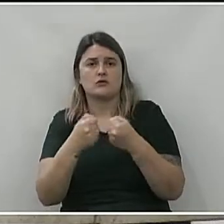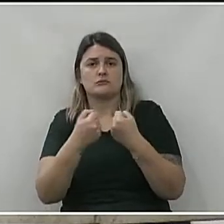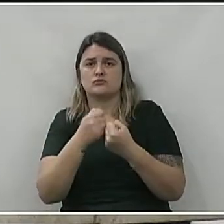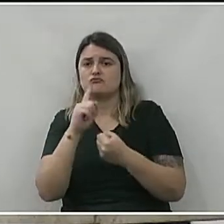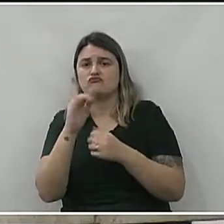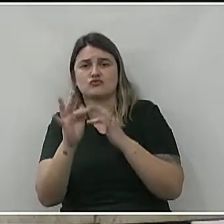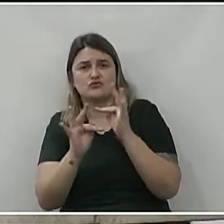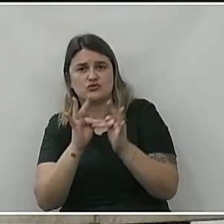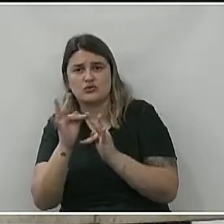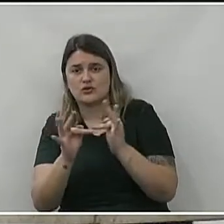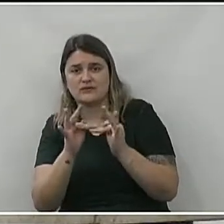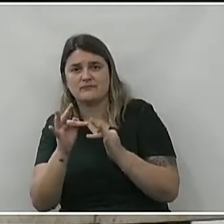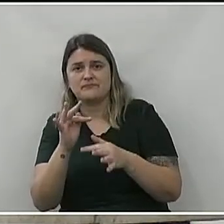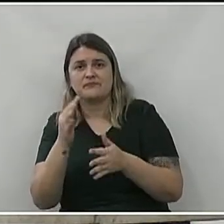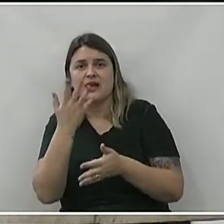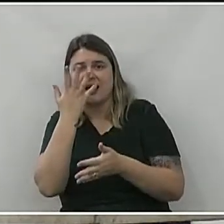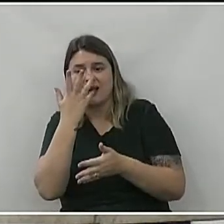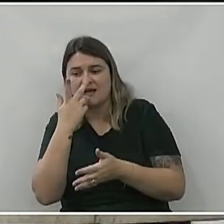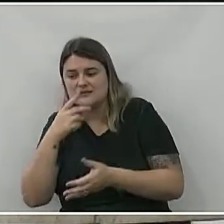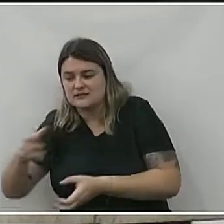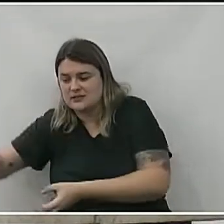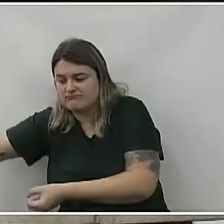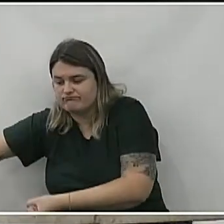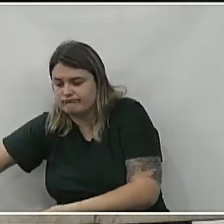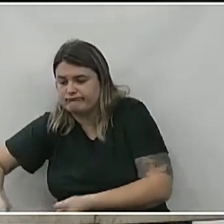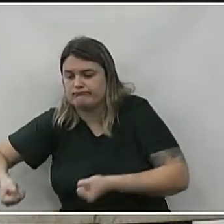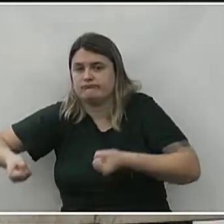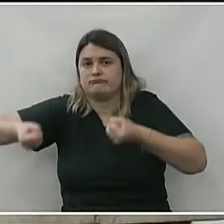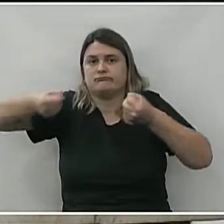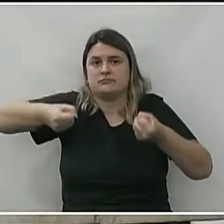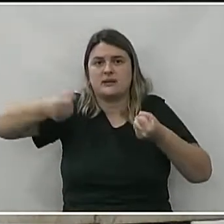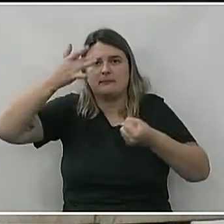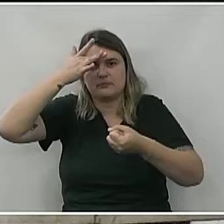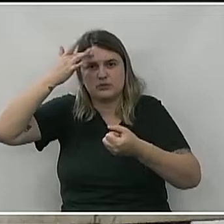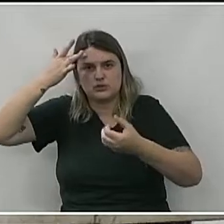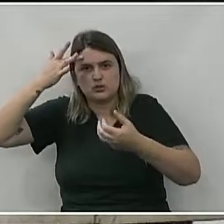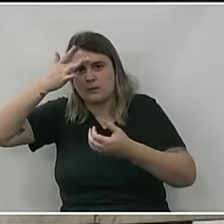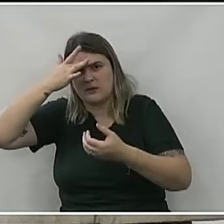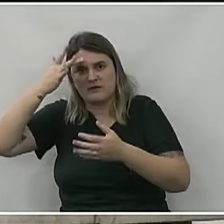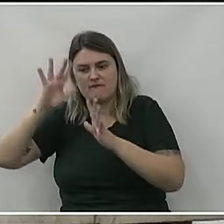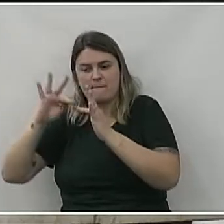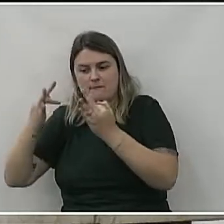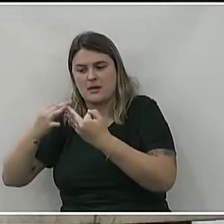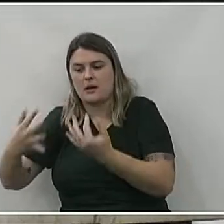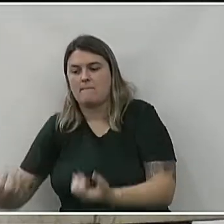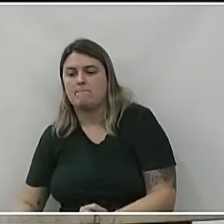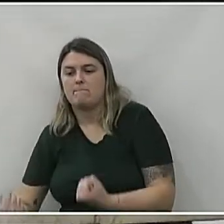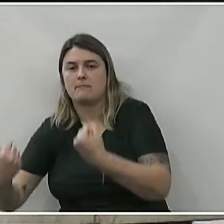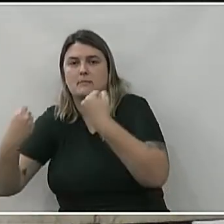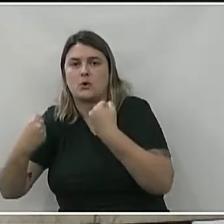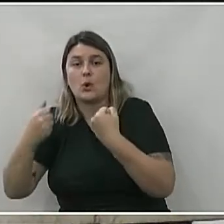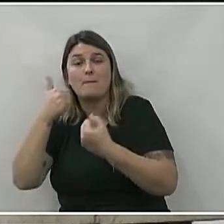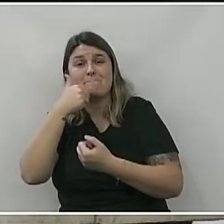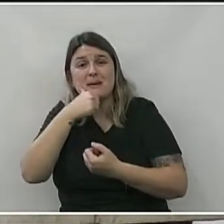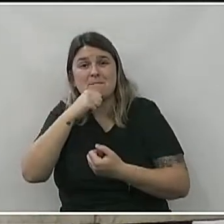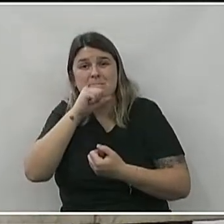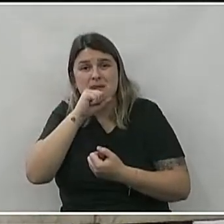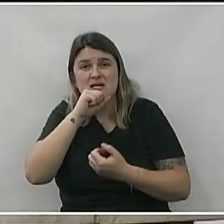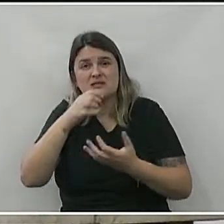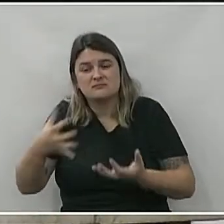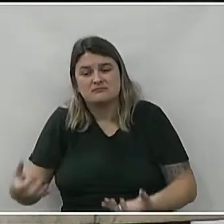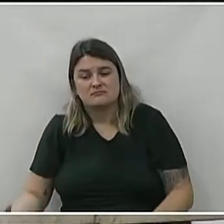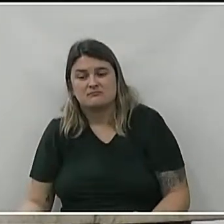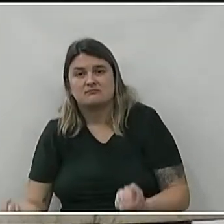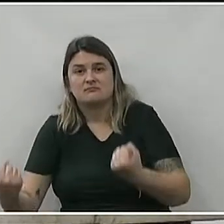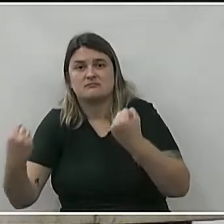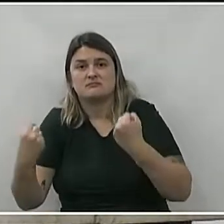plataforma. A criança foi colocada dentro do ônibus no colo pelos familiares. Mães que carregam seus carrinhos